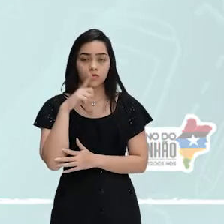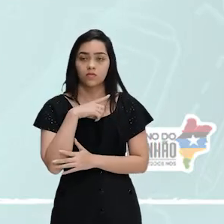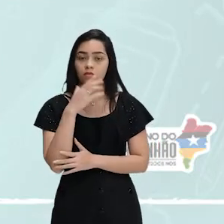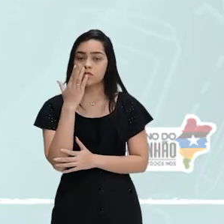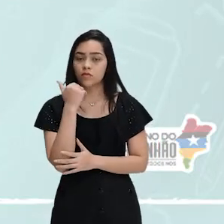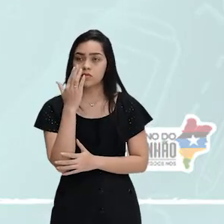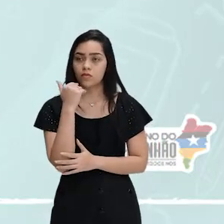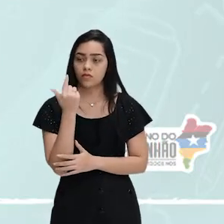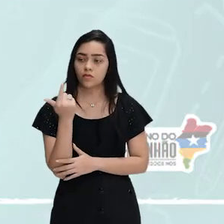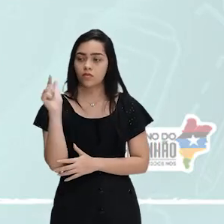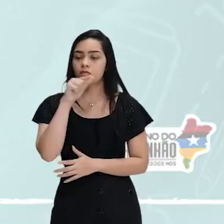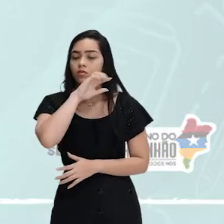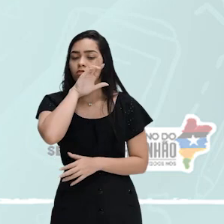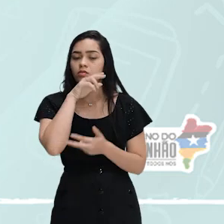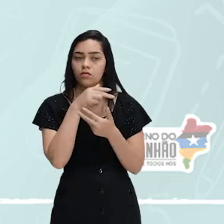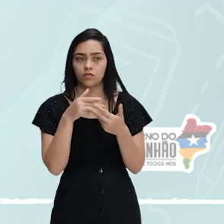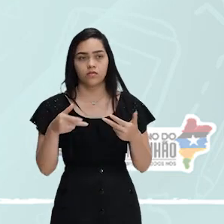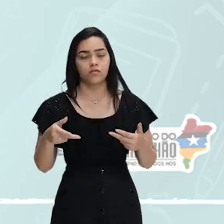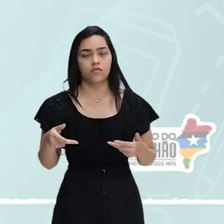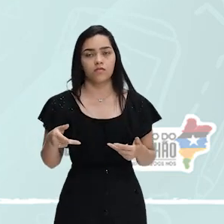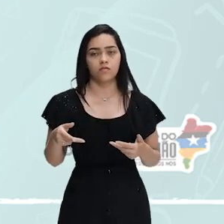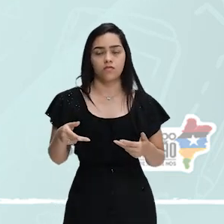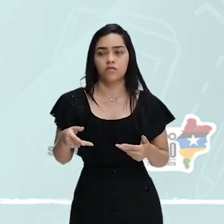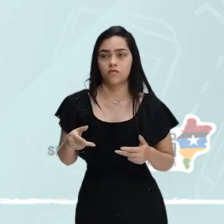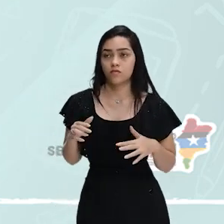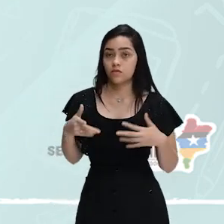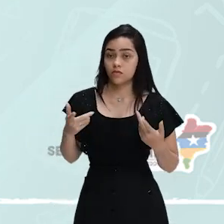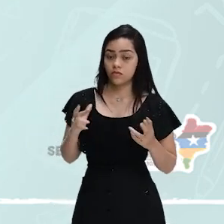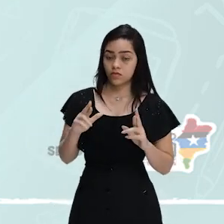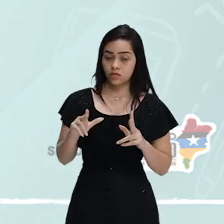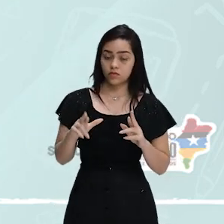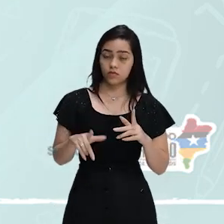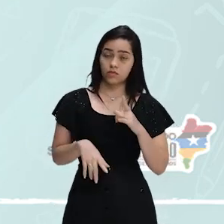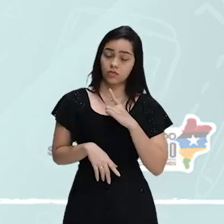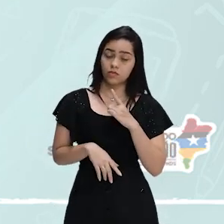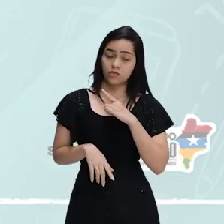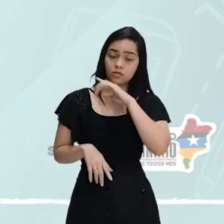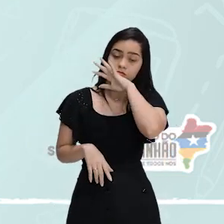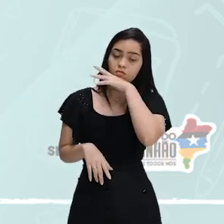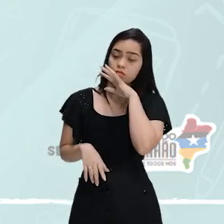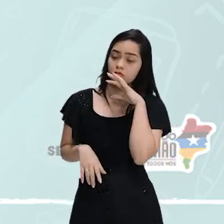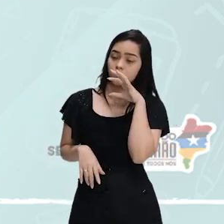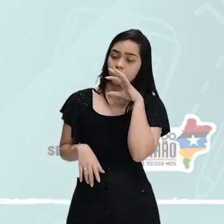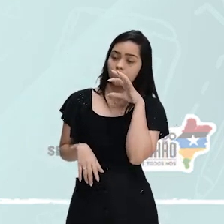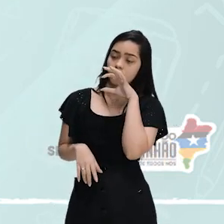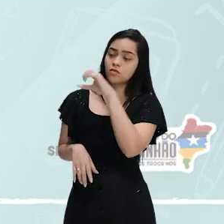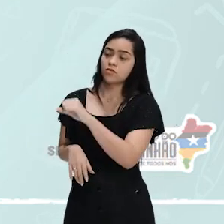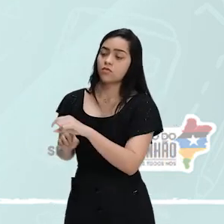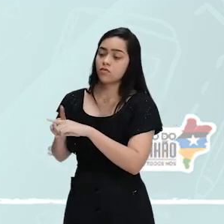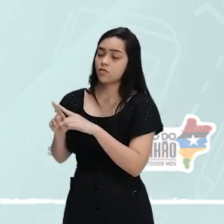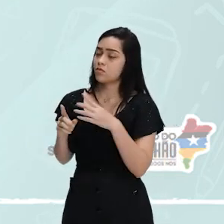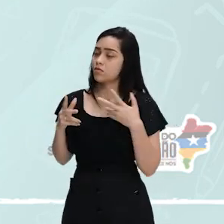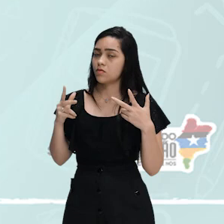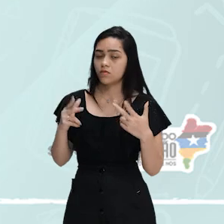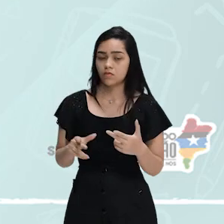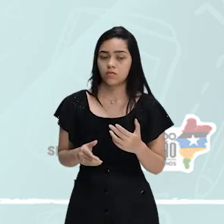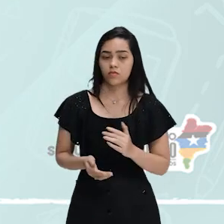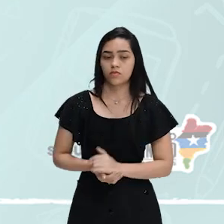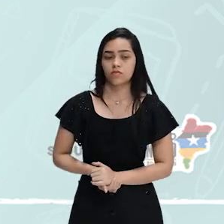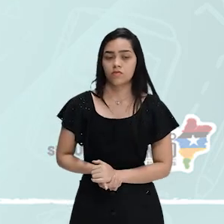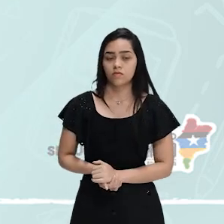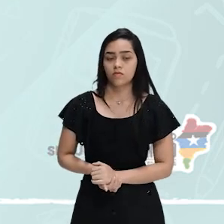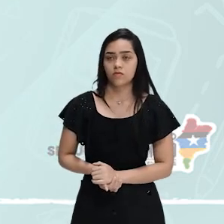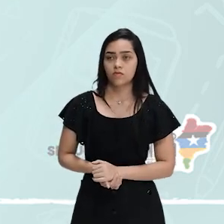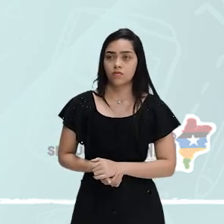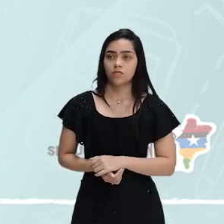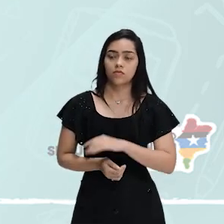alimento de um animal. Então, a diferença é que é uma planta que está sendo comida, mas o princípio é o mesmo. Um animal de uma